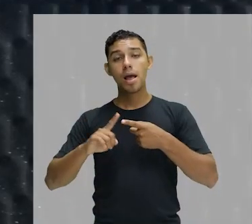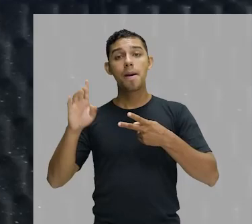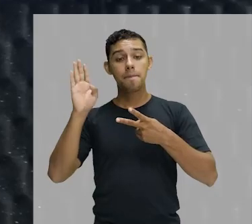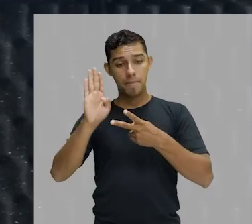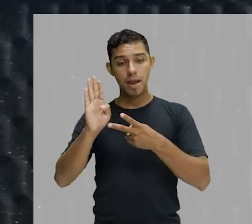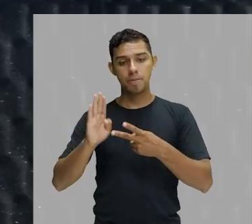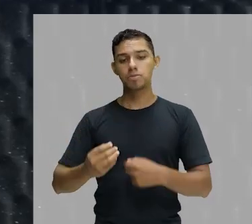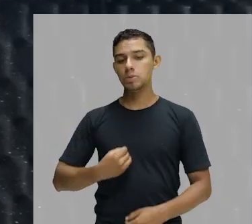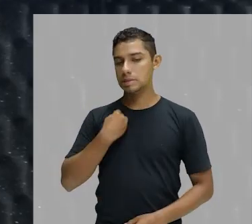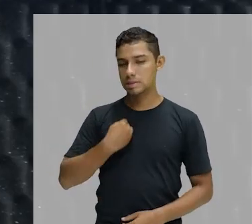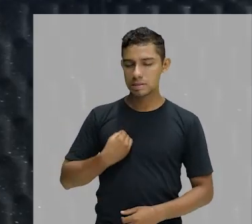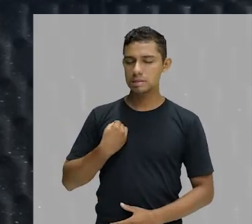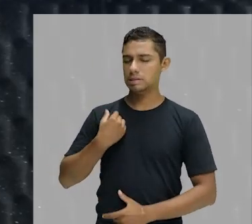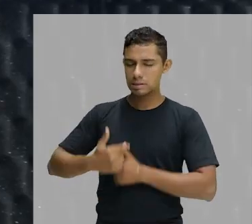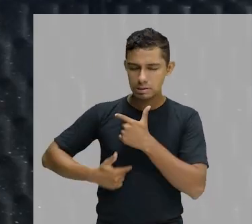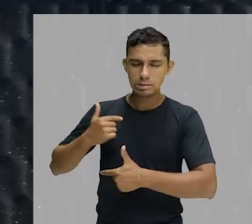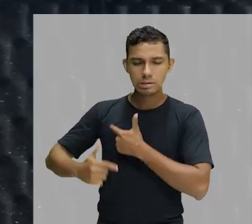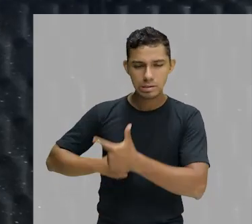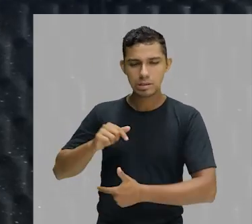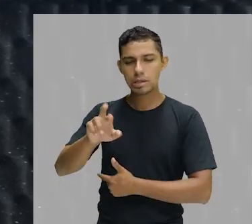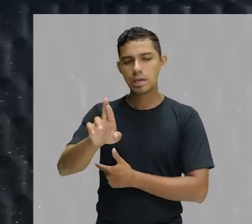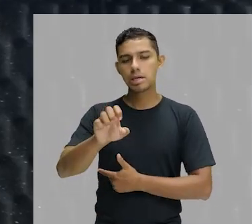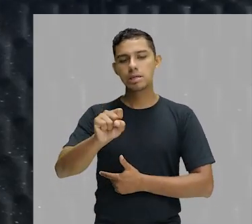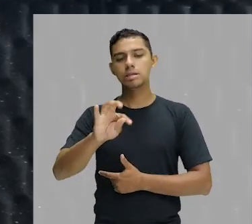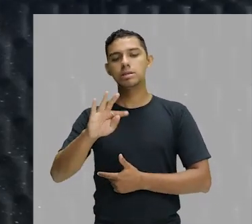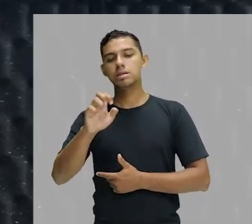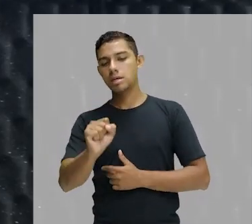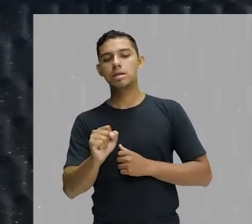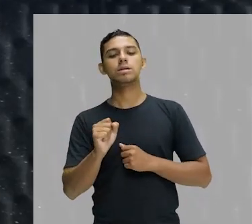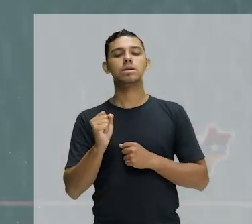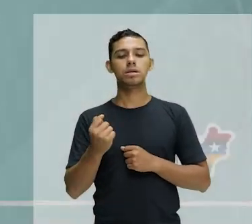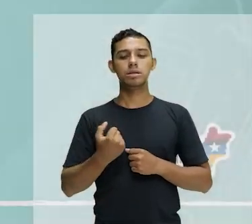período de tempo, sem perda de qualidade na execução.